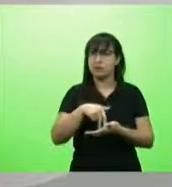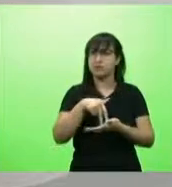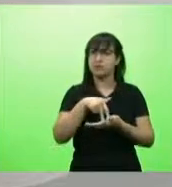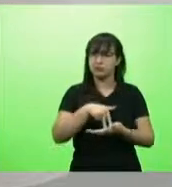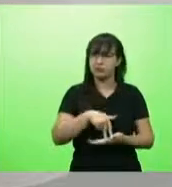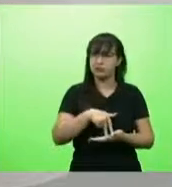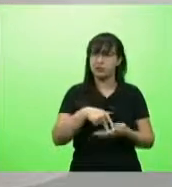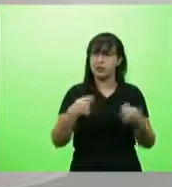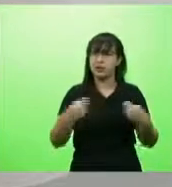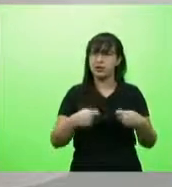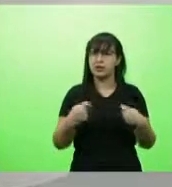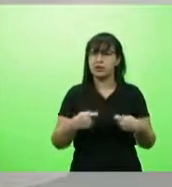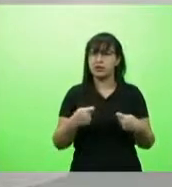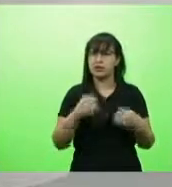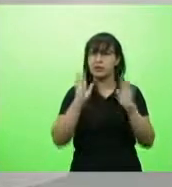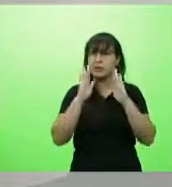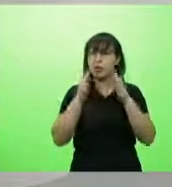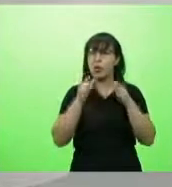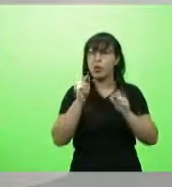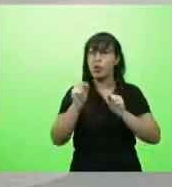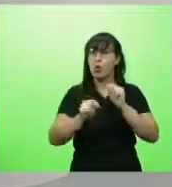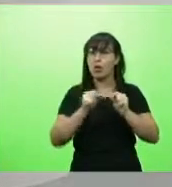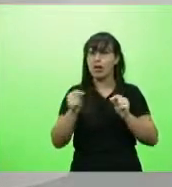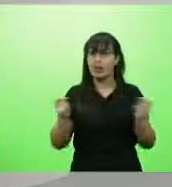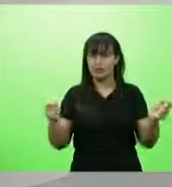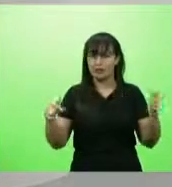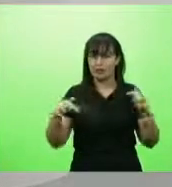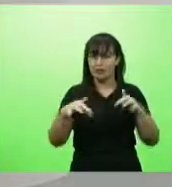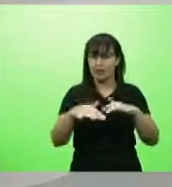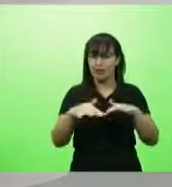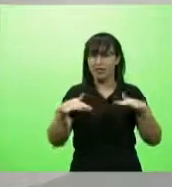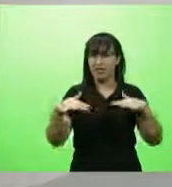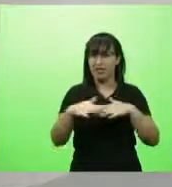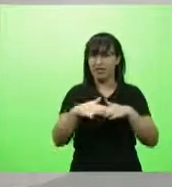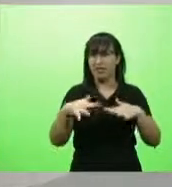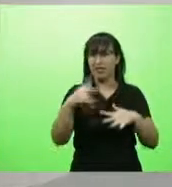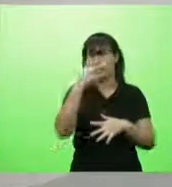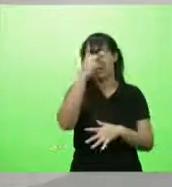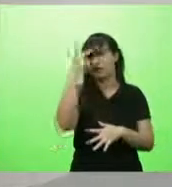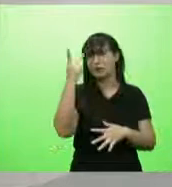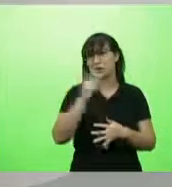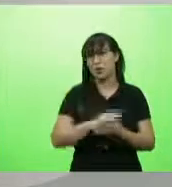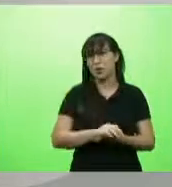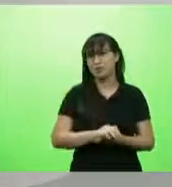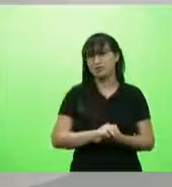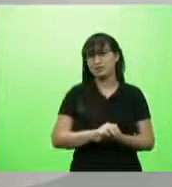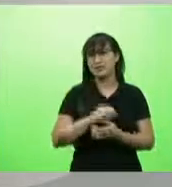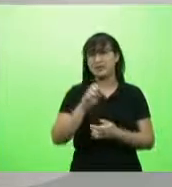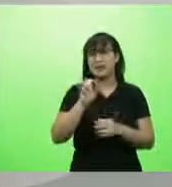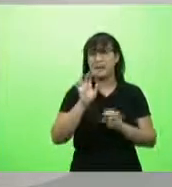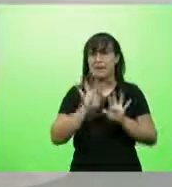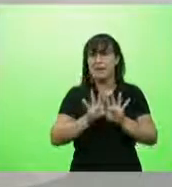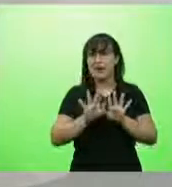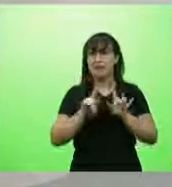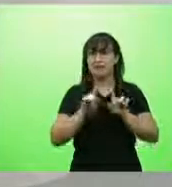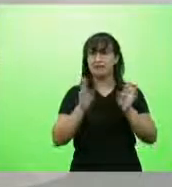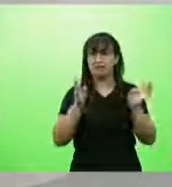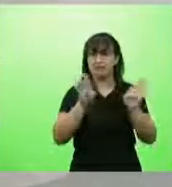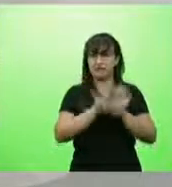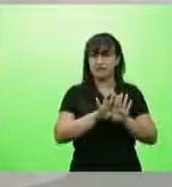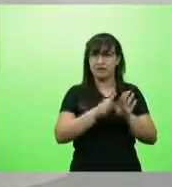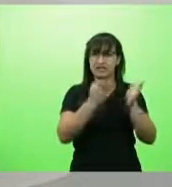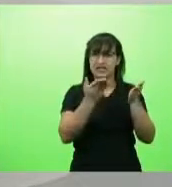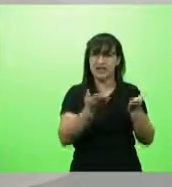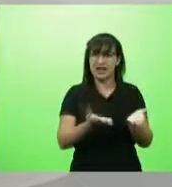principalmente no que concerne à aglomeração de pessoas. Mas fechar o comércio, mesmo no sábado e no domingo, ou apenas